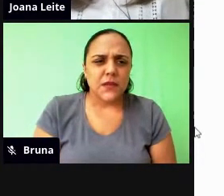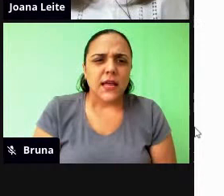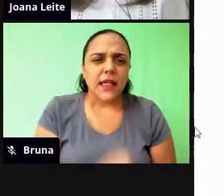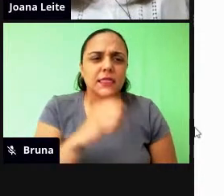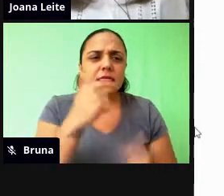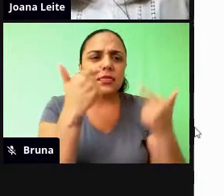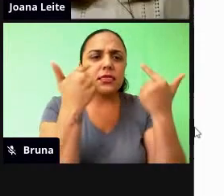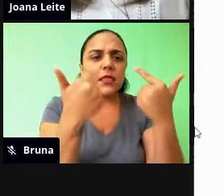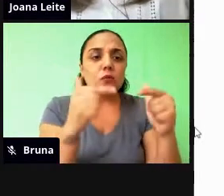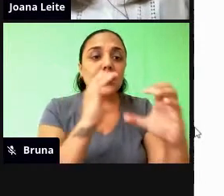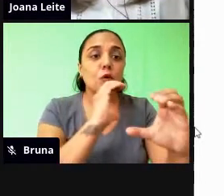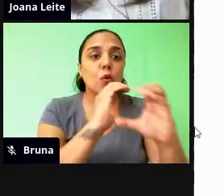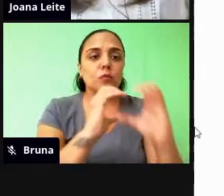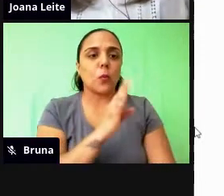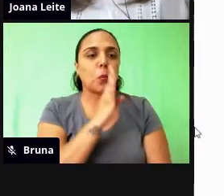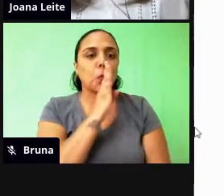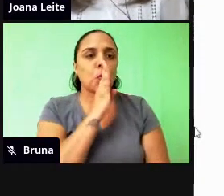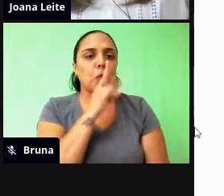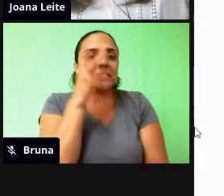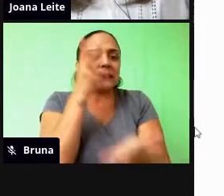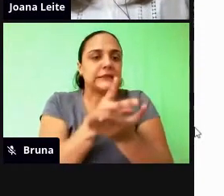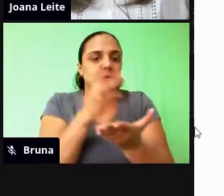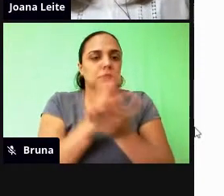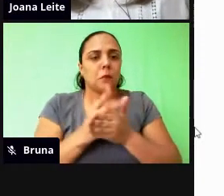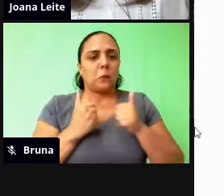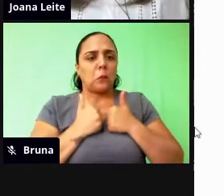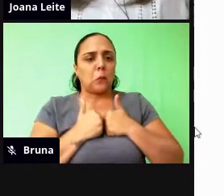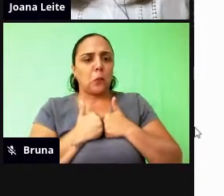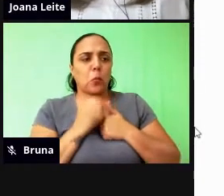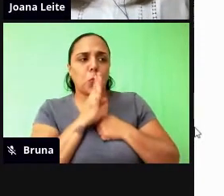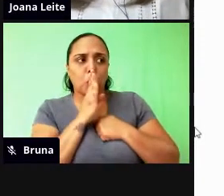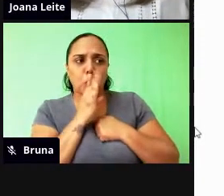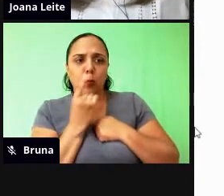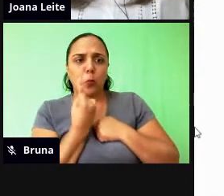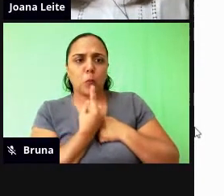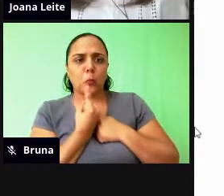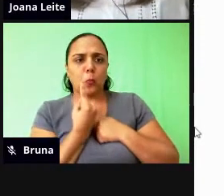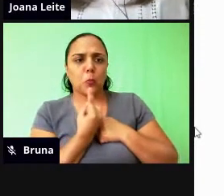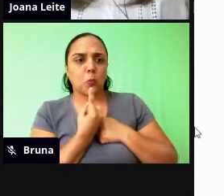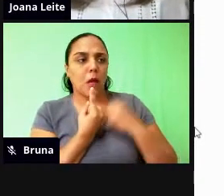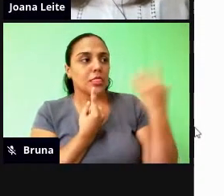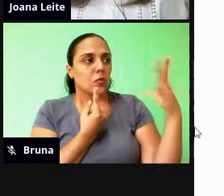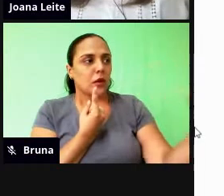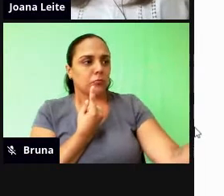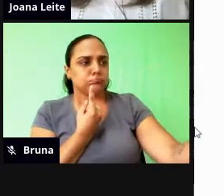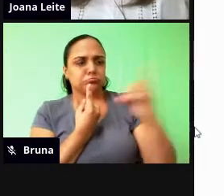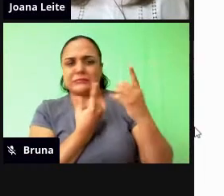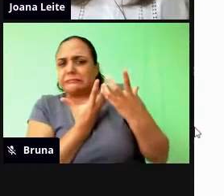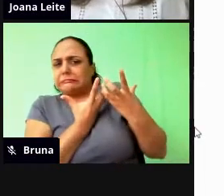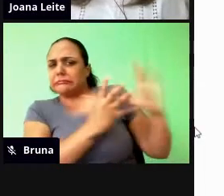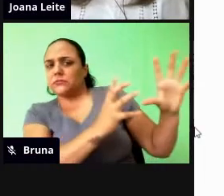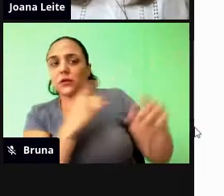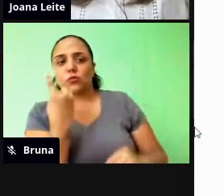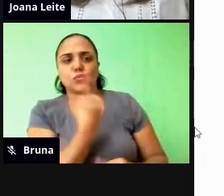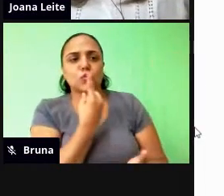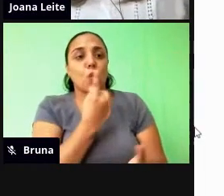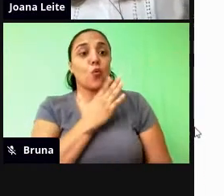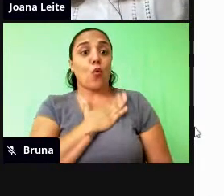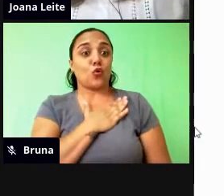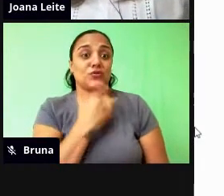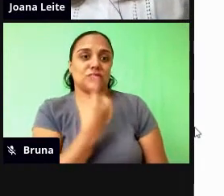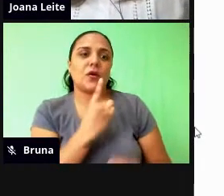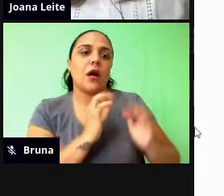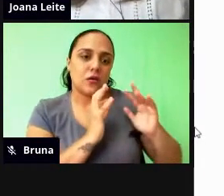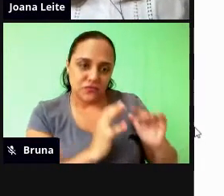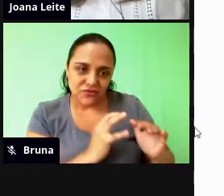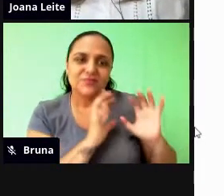comunicação, ou de interação social, ou comportamentos repetitivos. Então, justamente, são essas